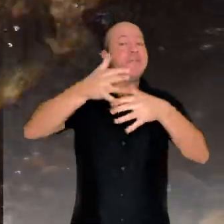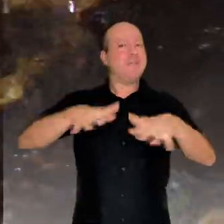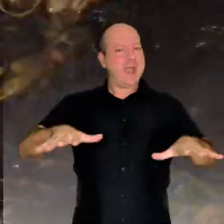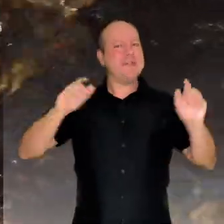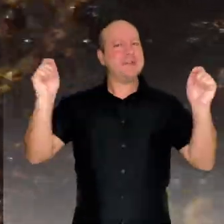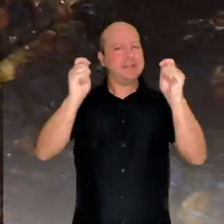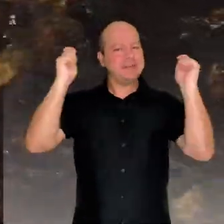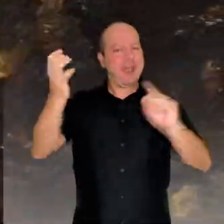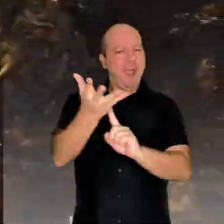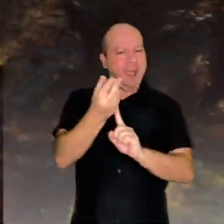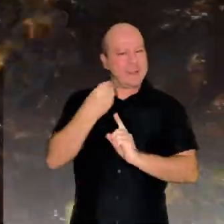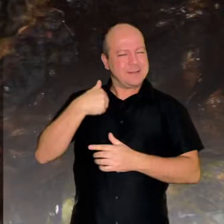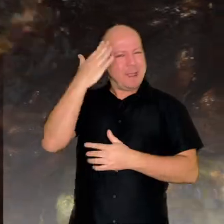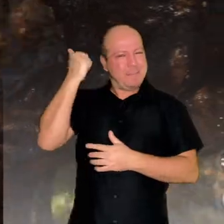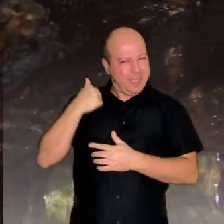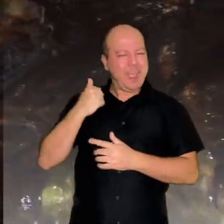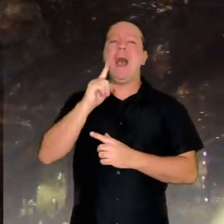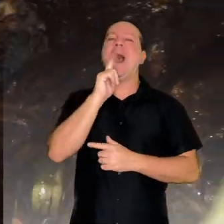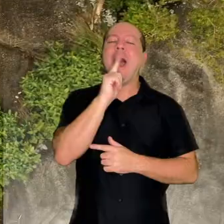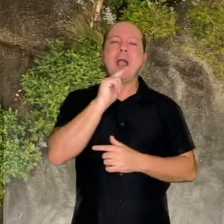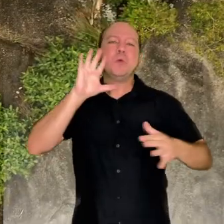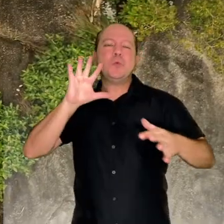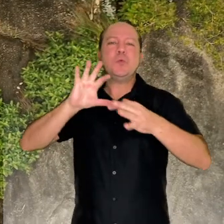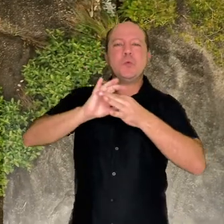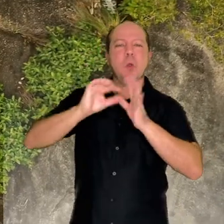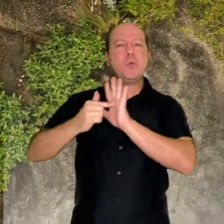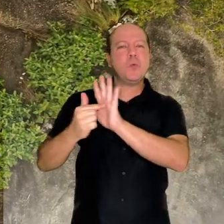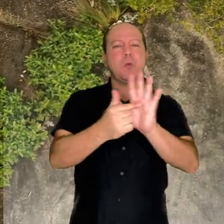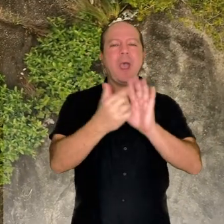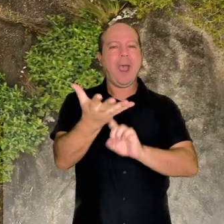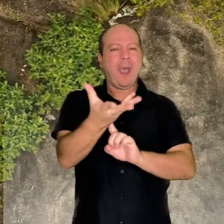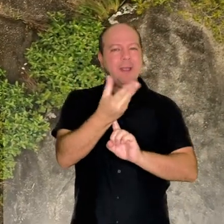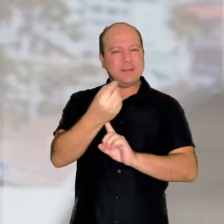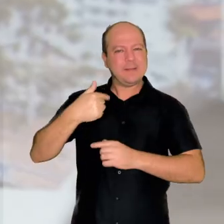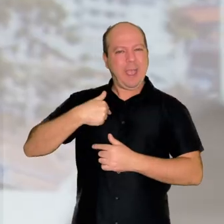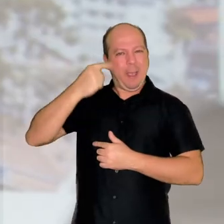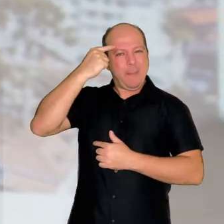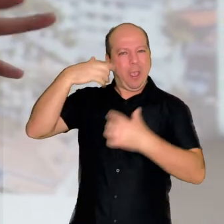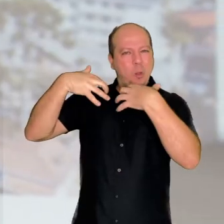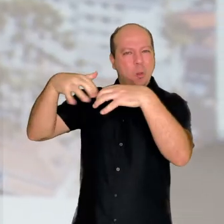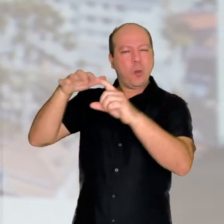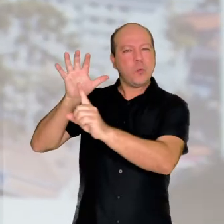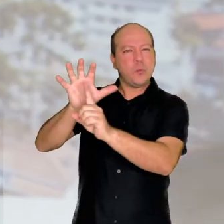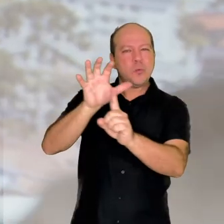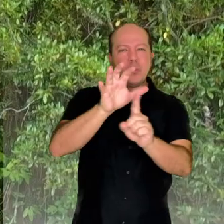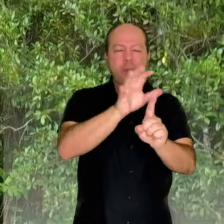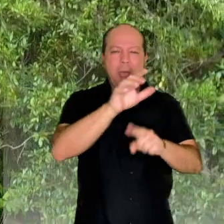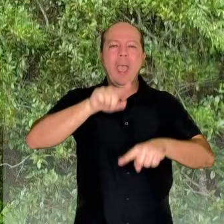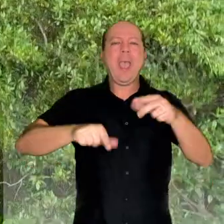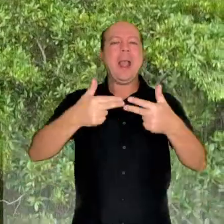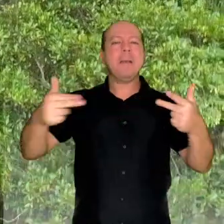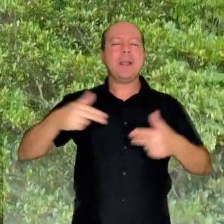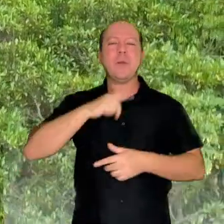FASA, Festival de Artes e Saberes das Águas, reúne manifestações artísticas e pensamentos inspirados